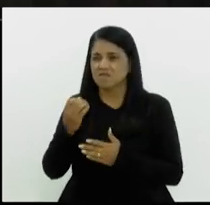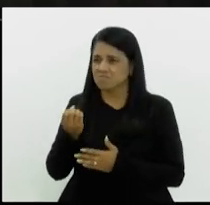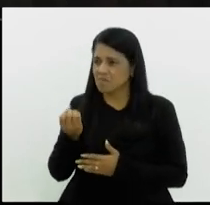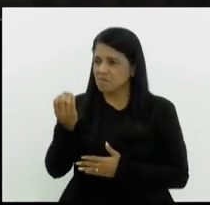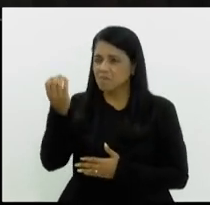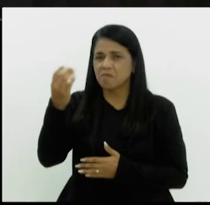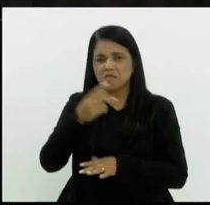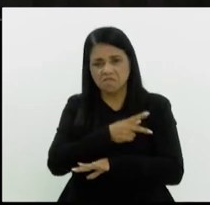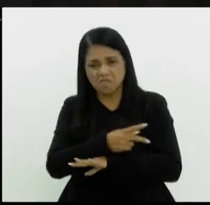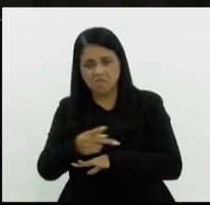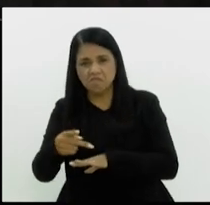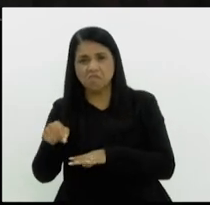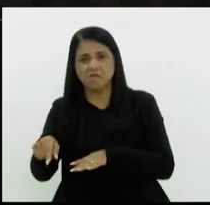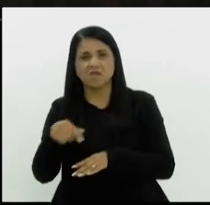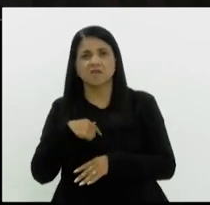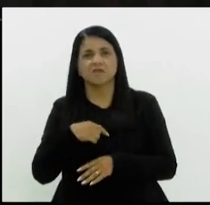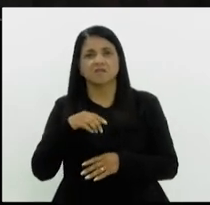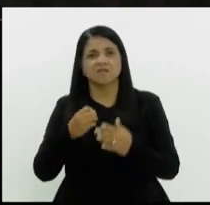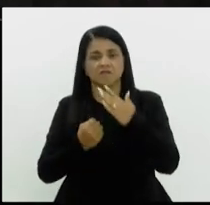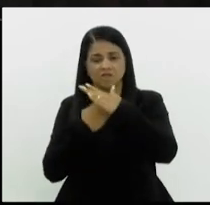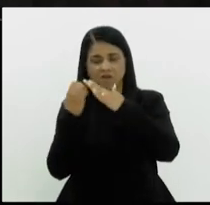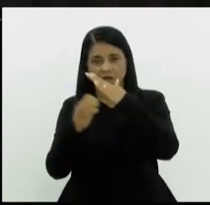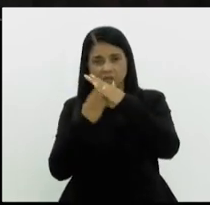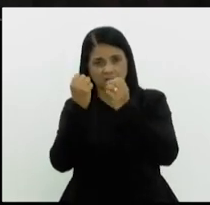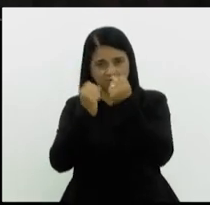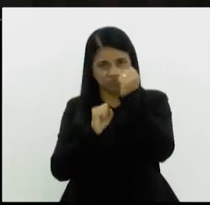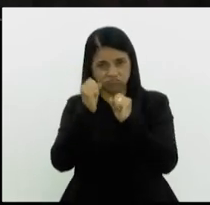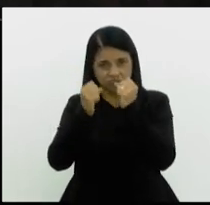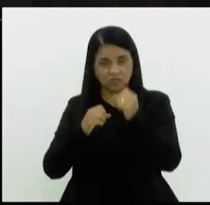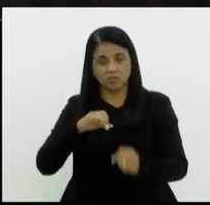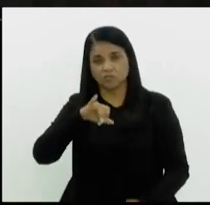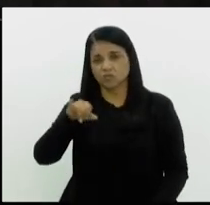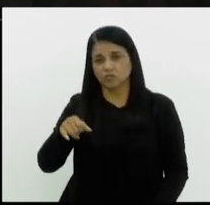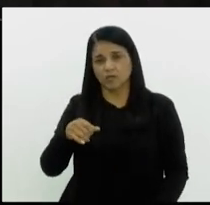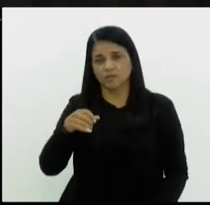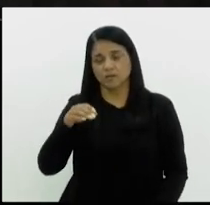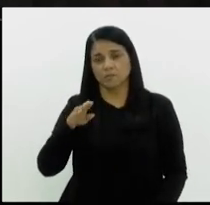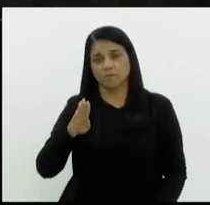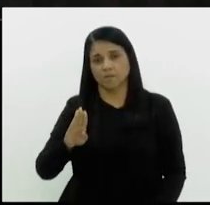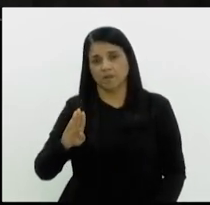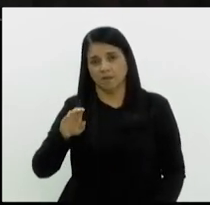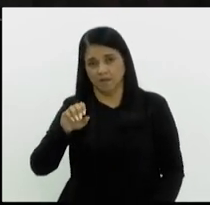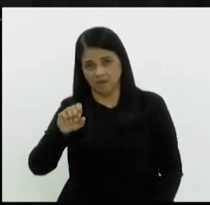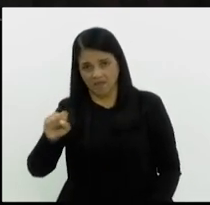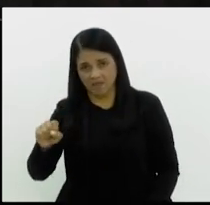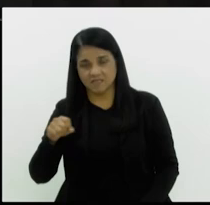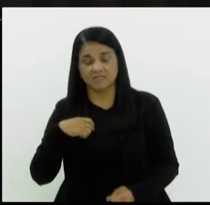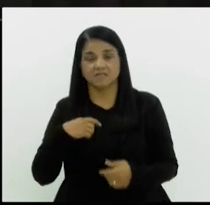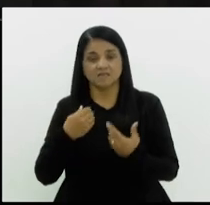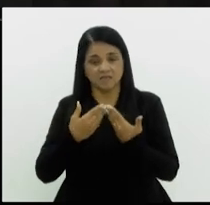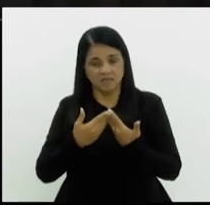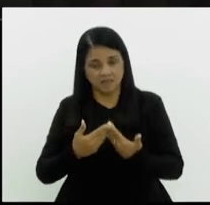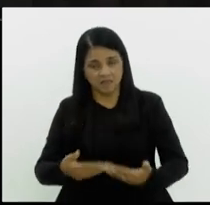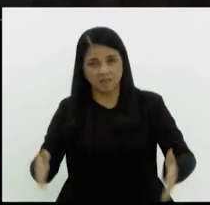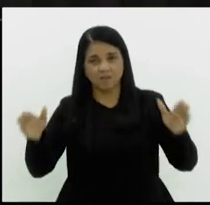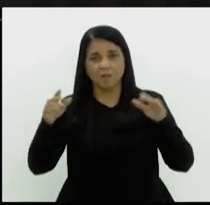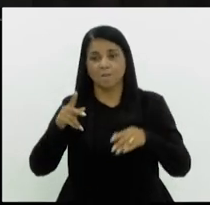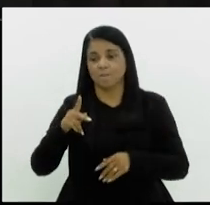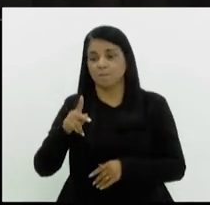fábrica da JBS, inaugurando lá um negócio de picanha, de carne, que ia mandar, ele queria mandar até com o nome dele, a